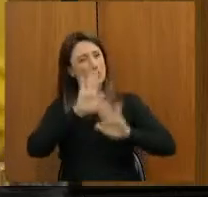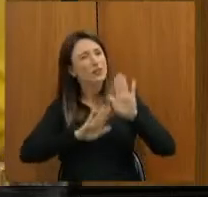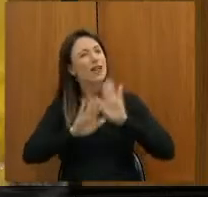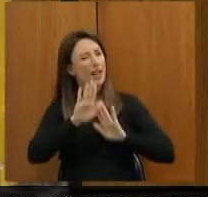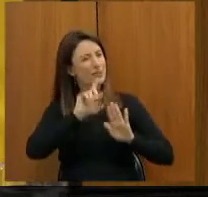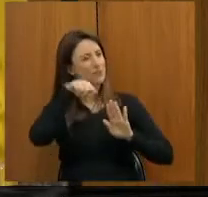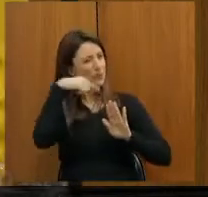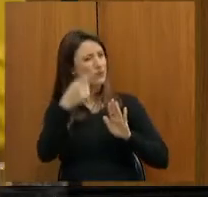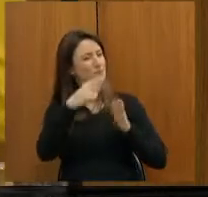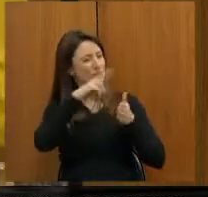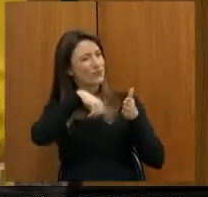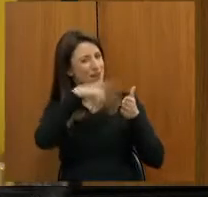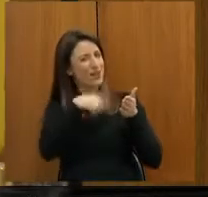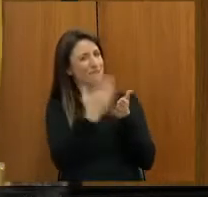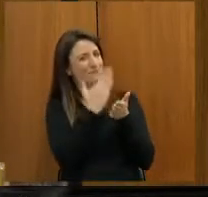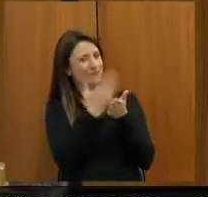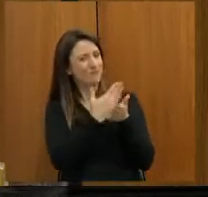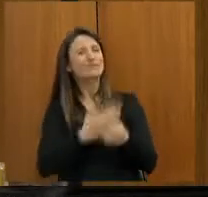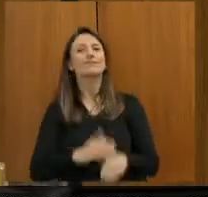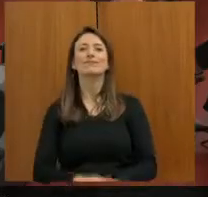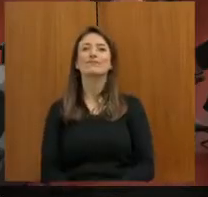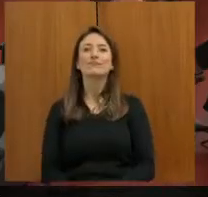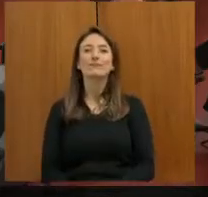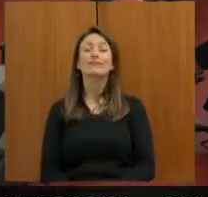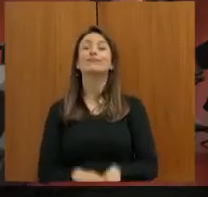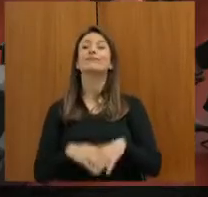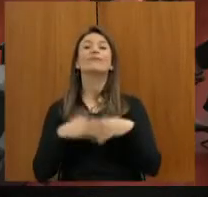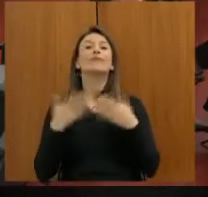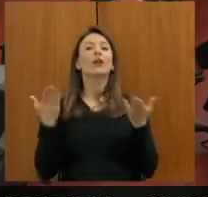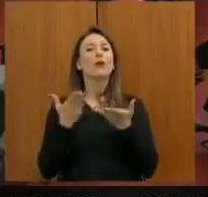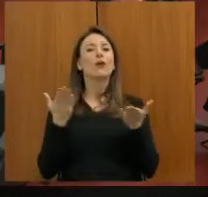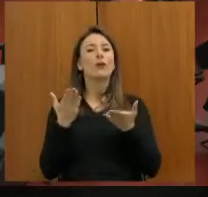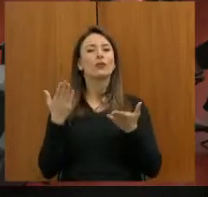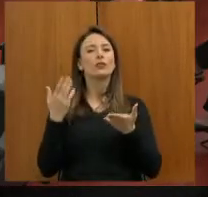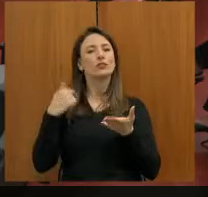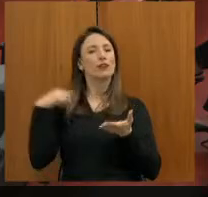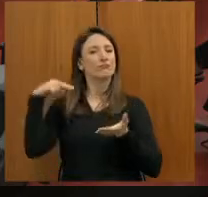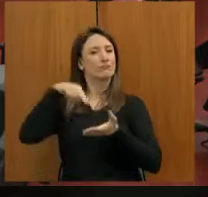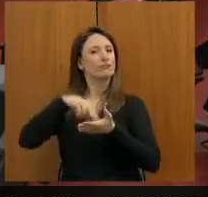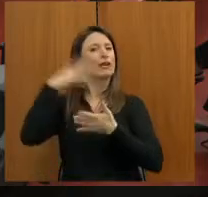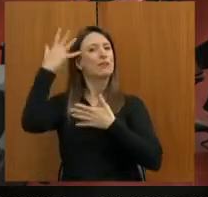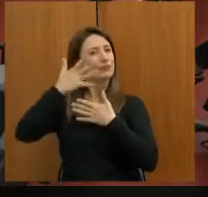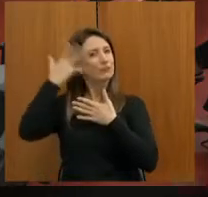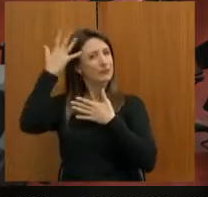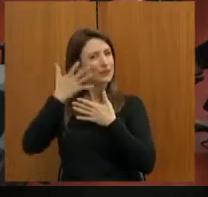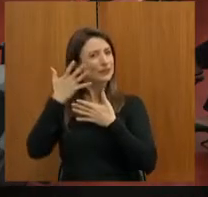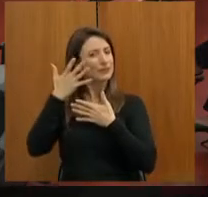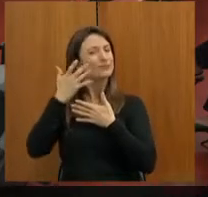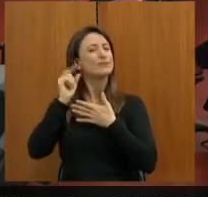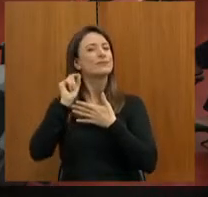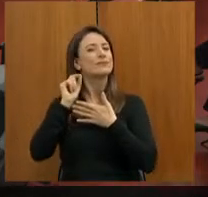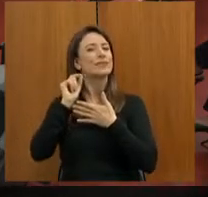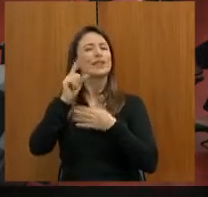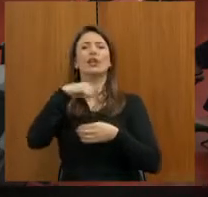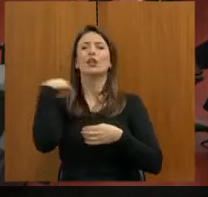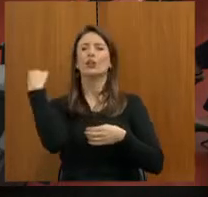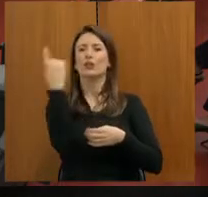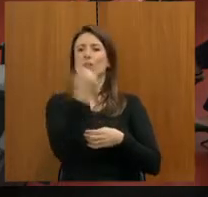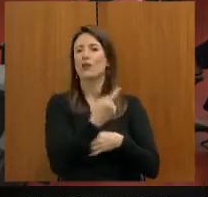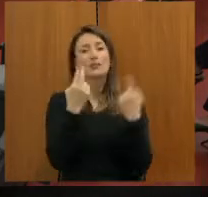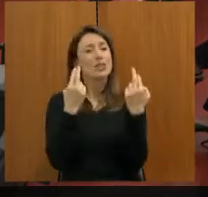e eu ocupo hoje aqui esse lugar de fala e Somos muitas Marias